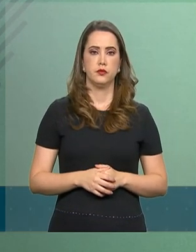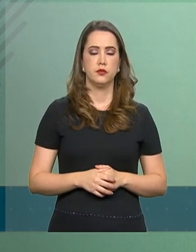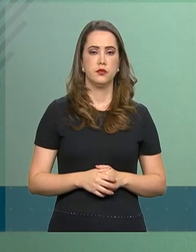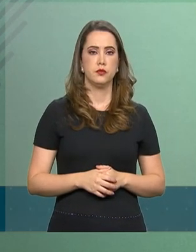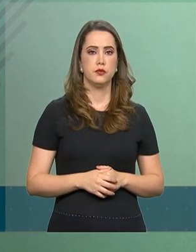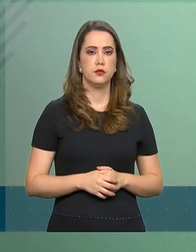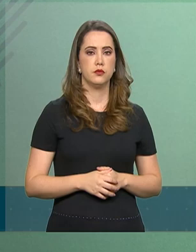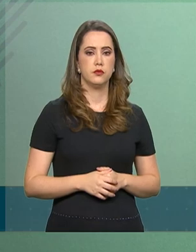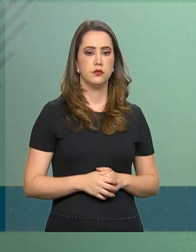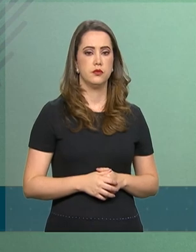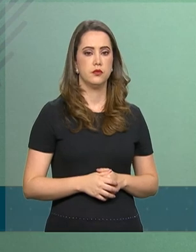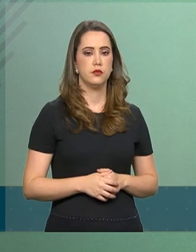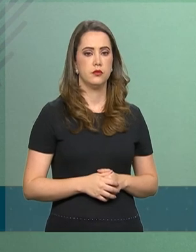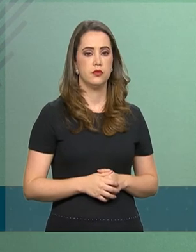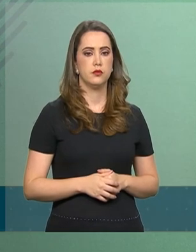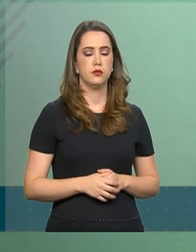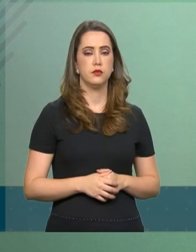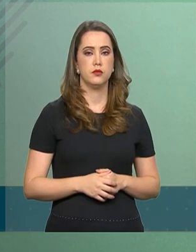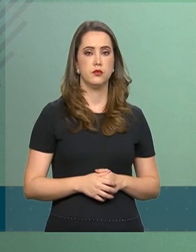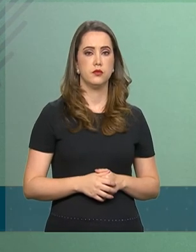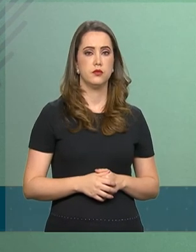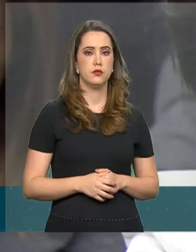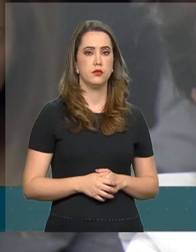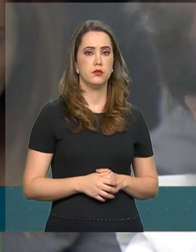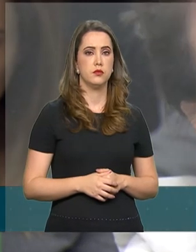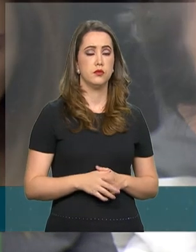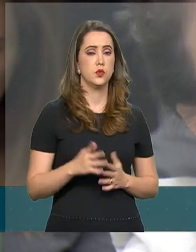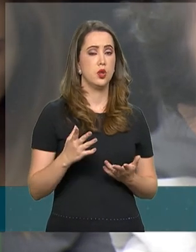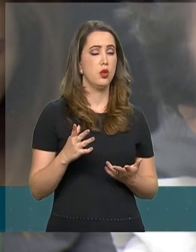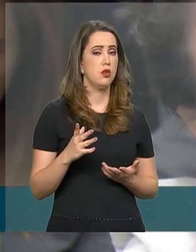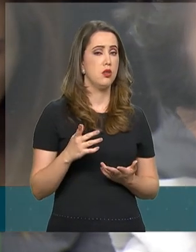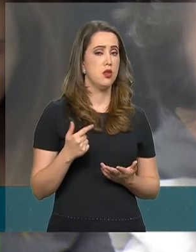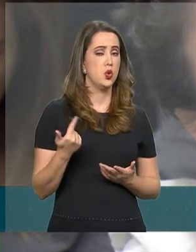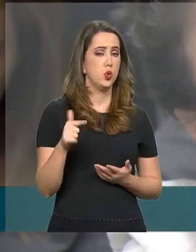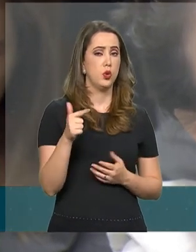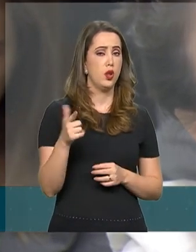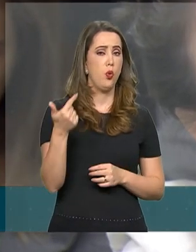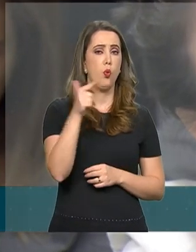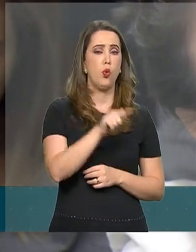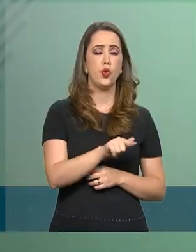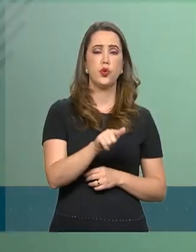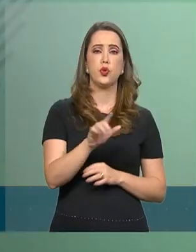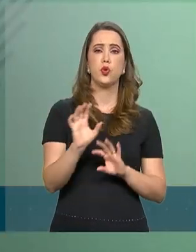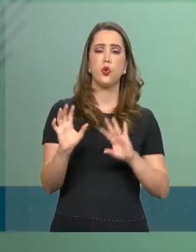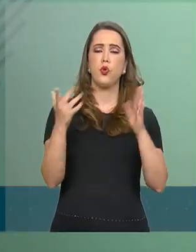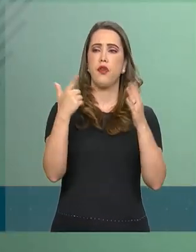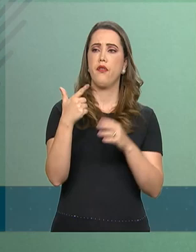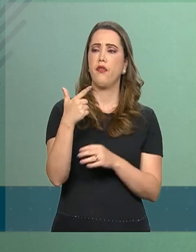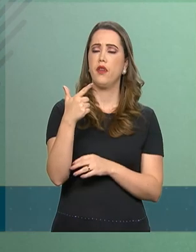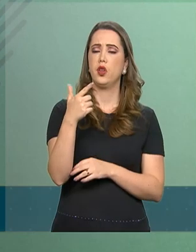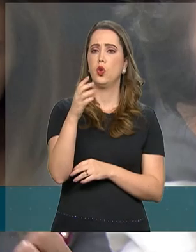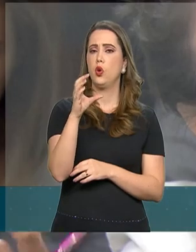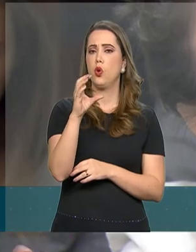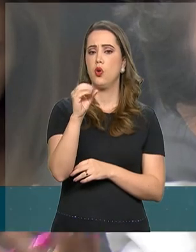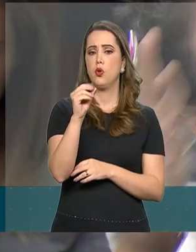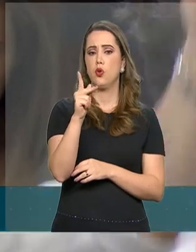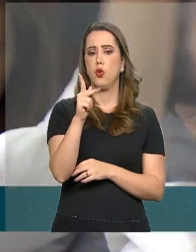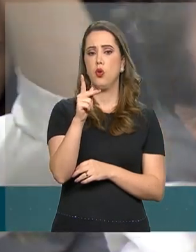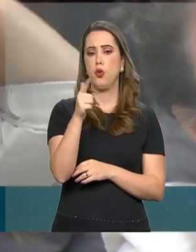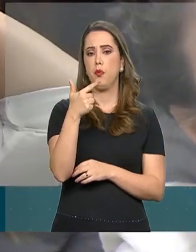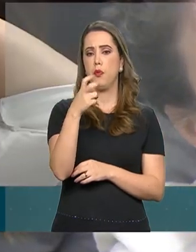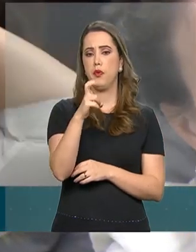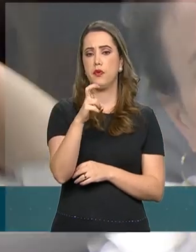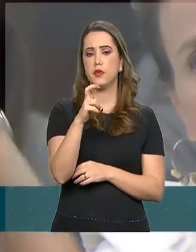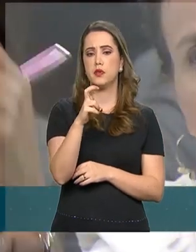e de agente não realizar mais a cop 15 a primeira fase que o